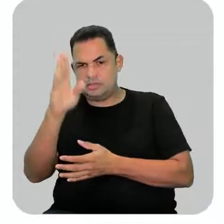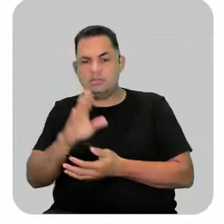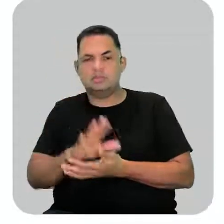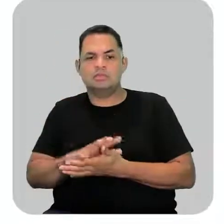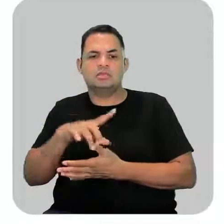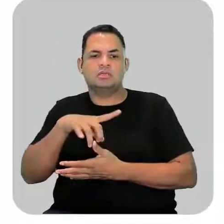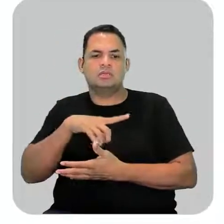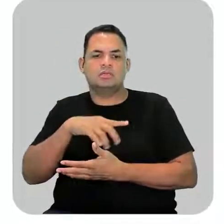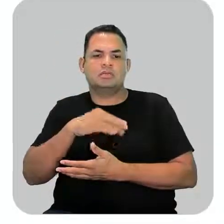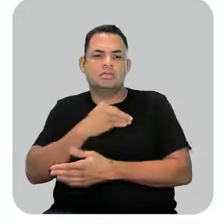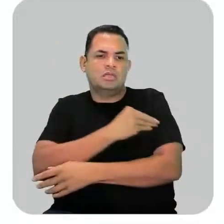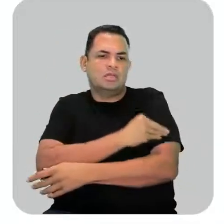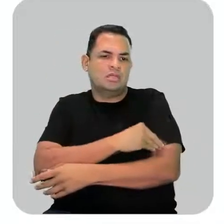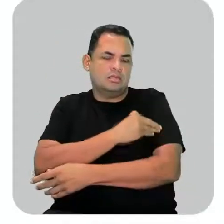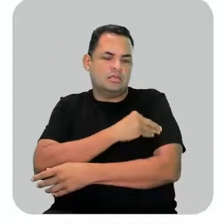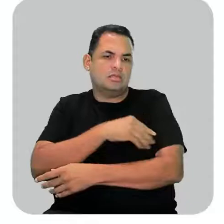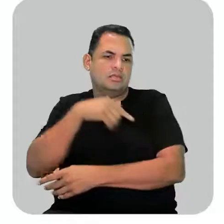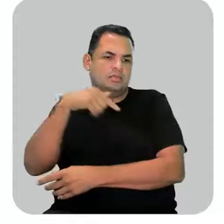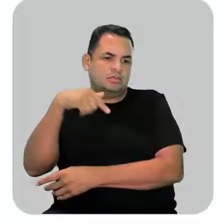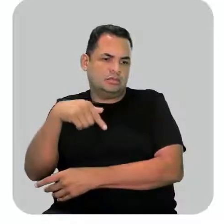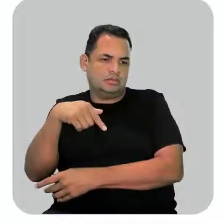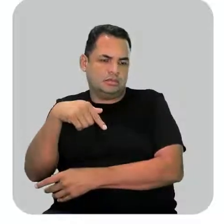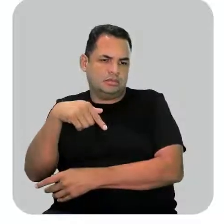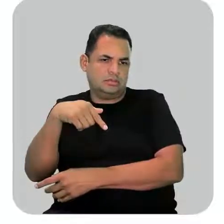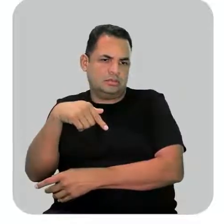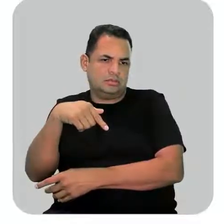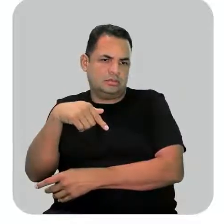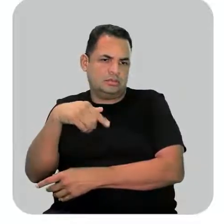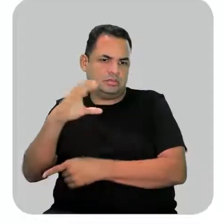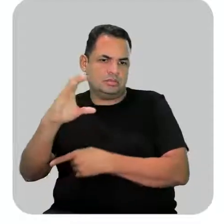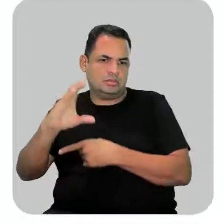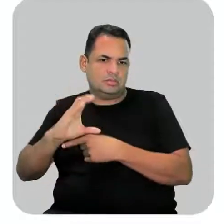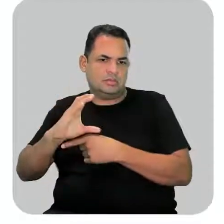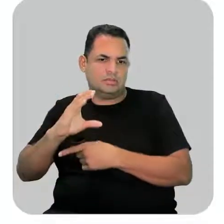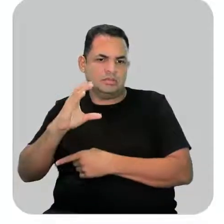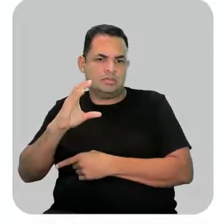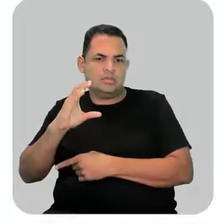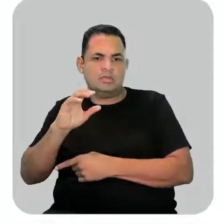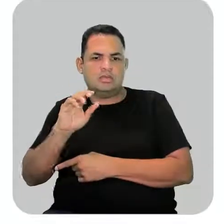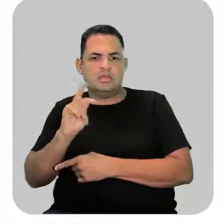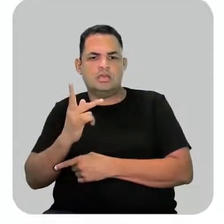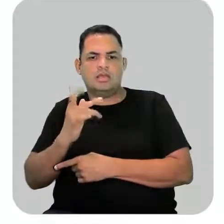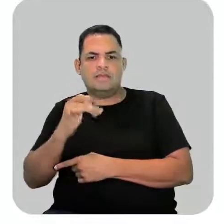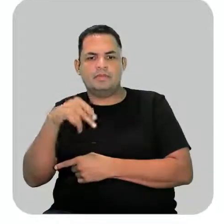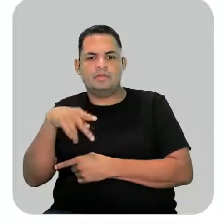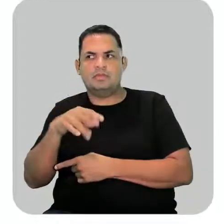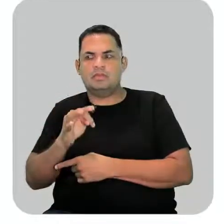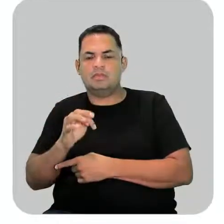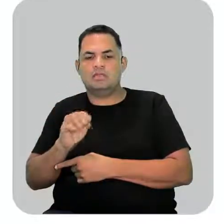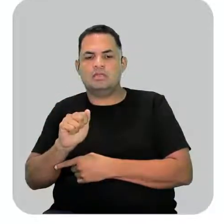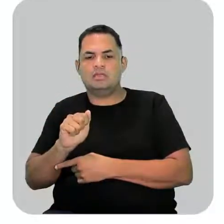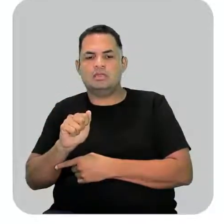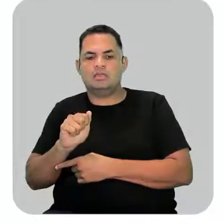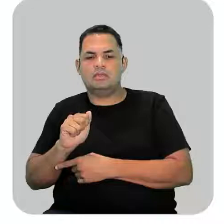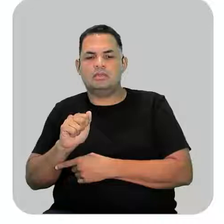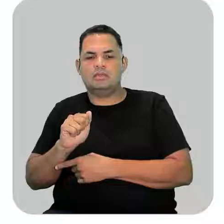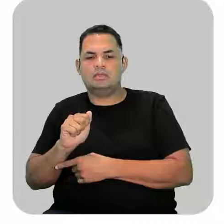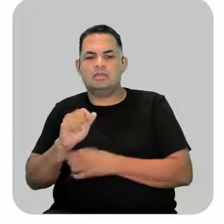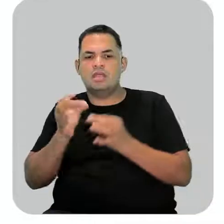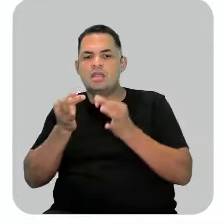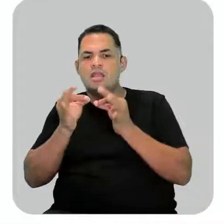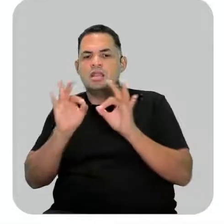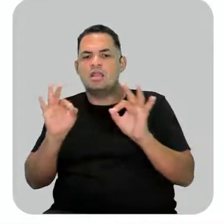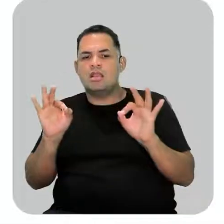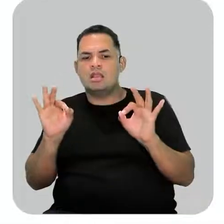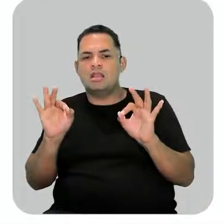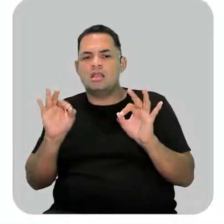o álcool. Tem 7 carbonos, então é ept, né? Tem um T aqui mudo. Só ligação simples,